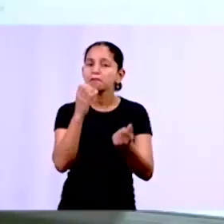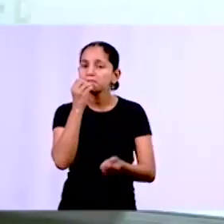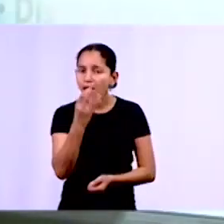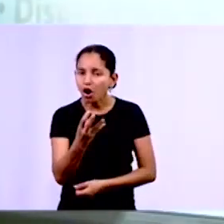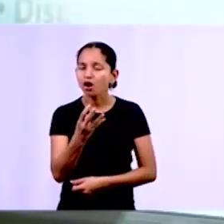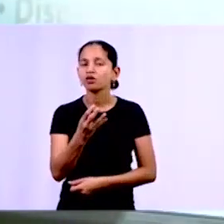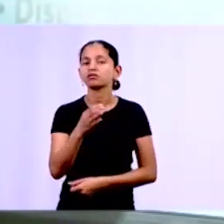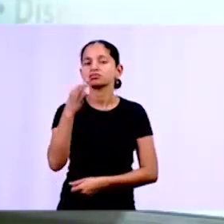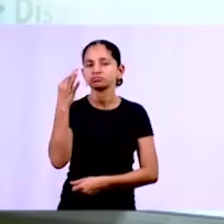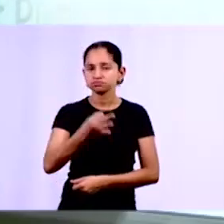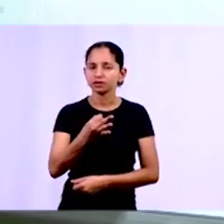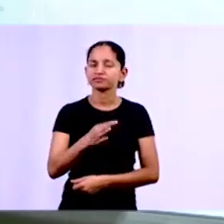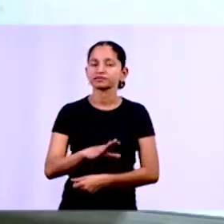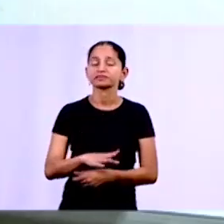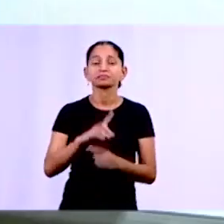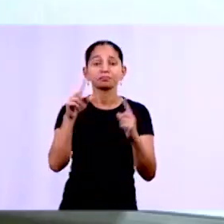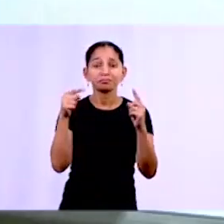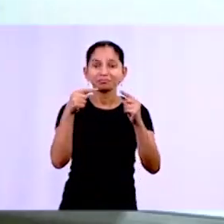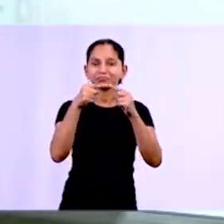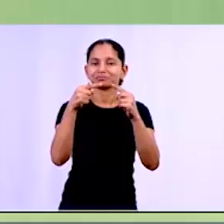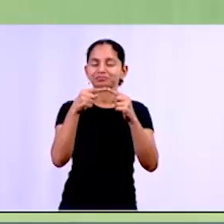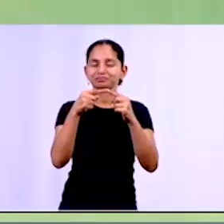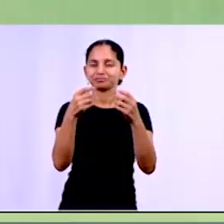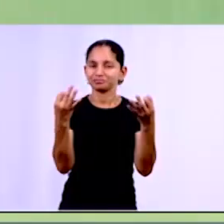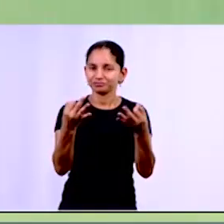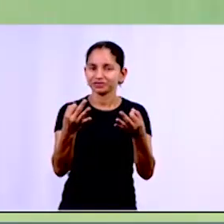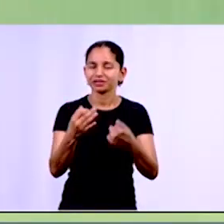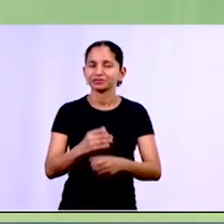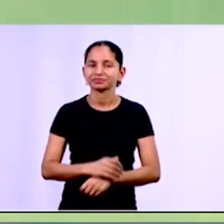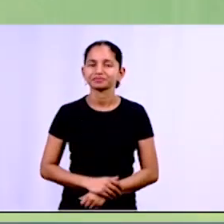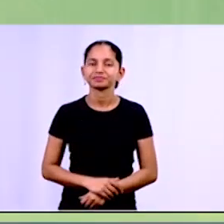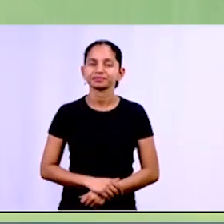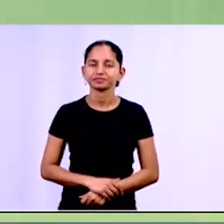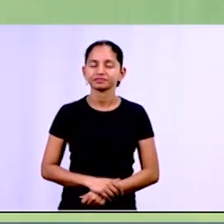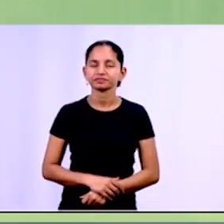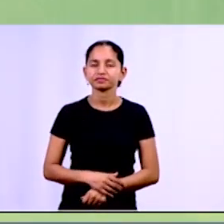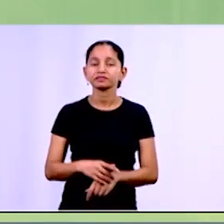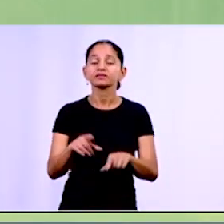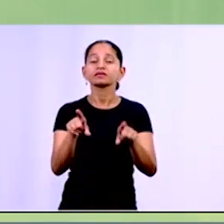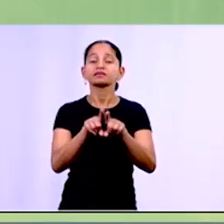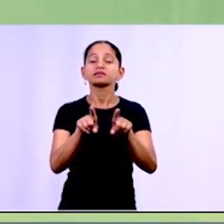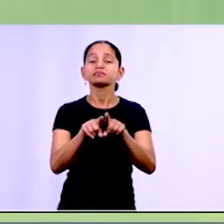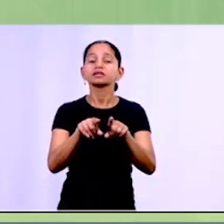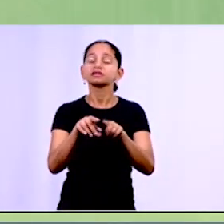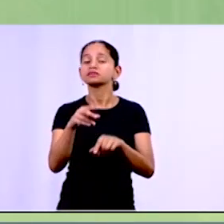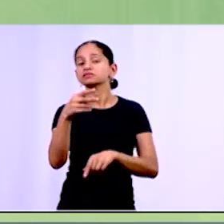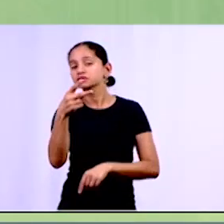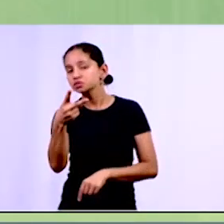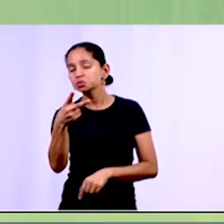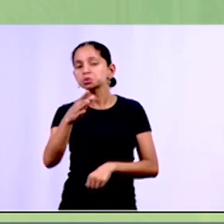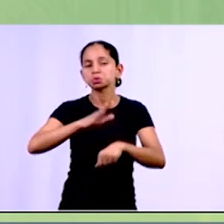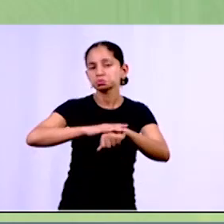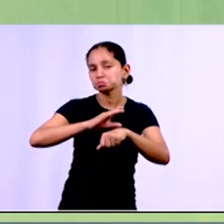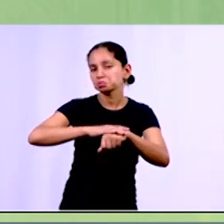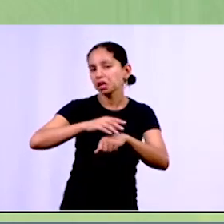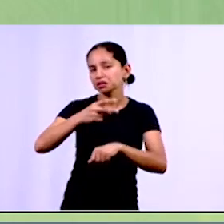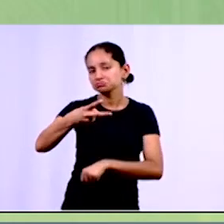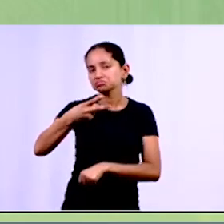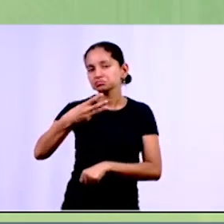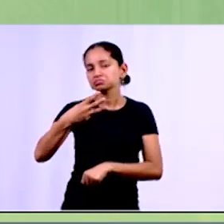então são computadores bem específicos, né? Eles têm 2 ou mais processadores, né?